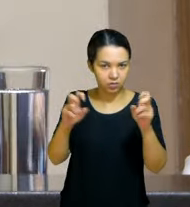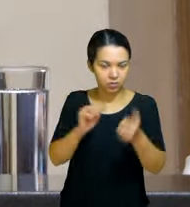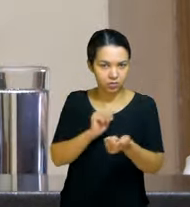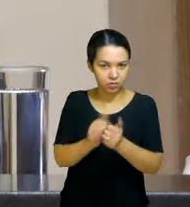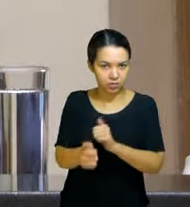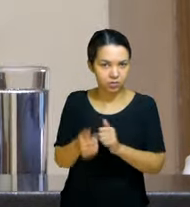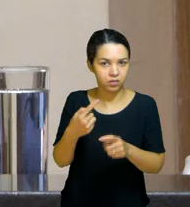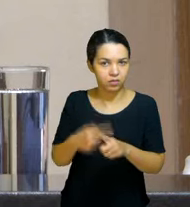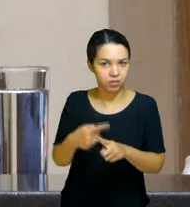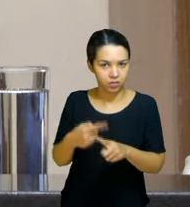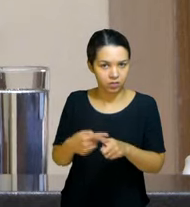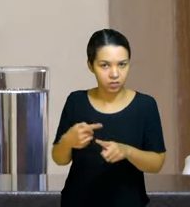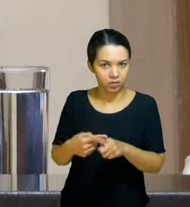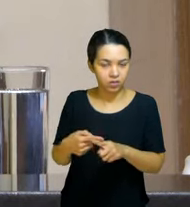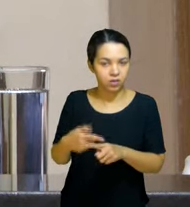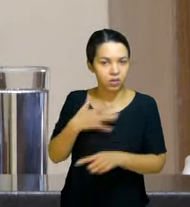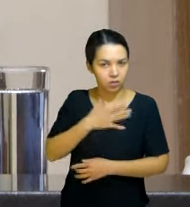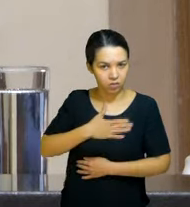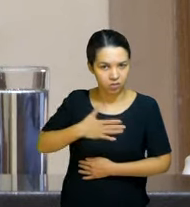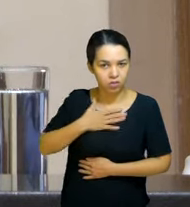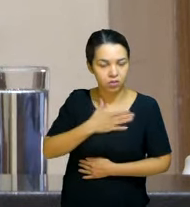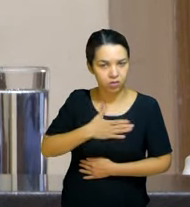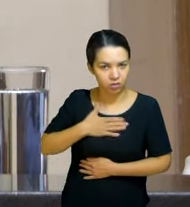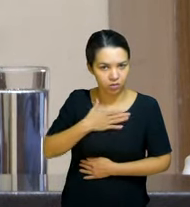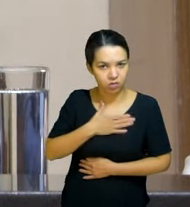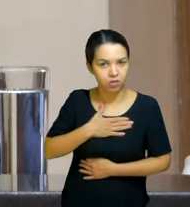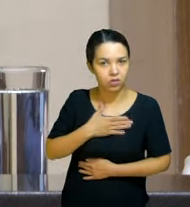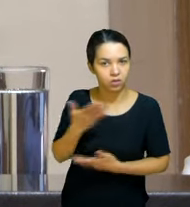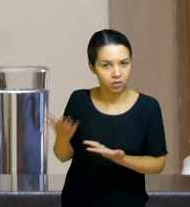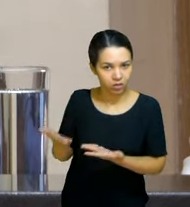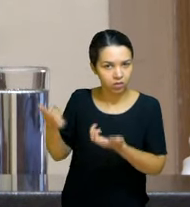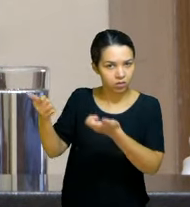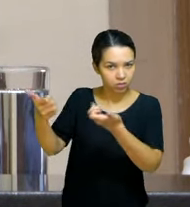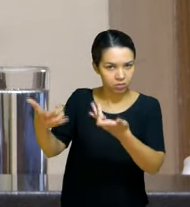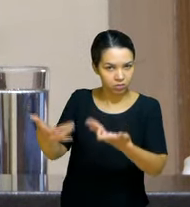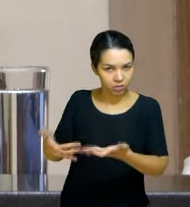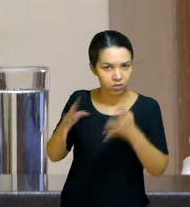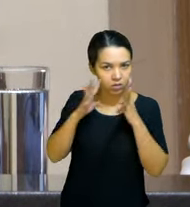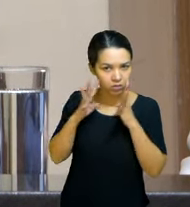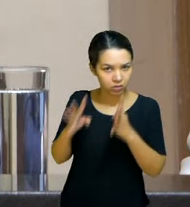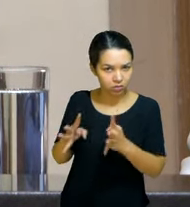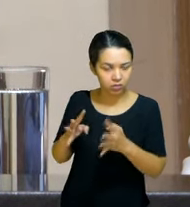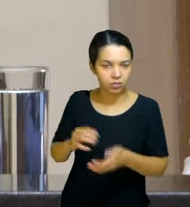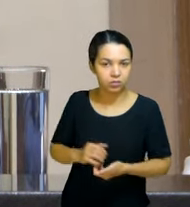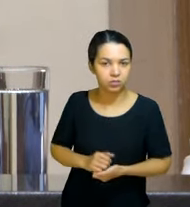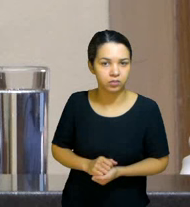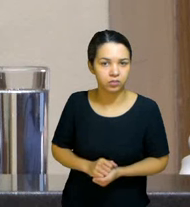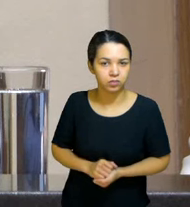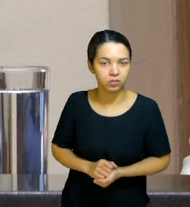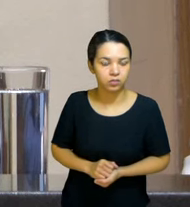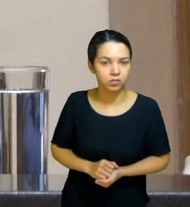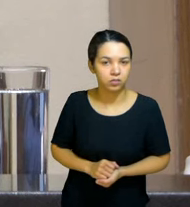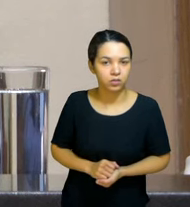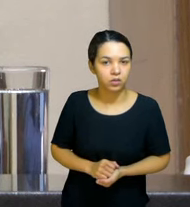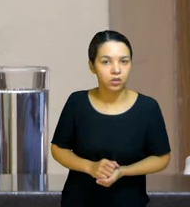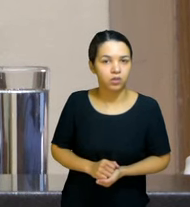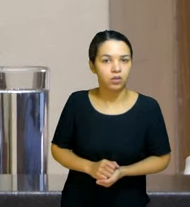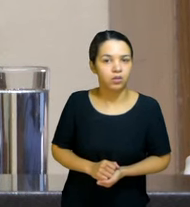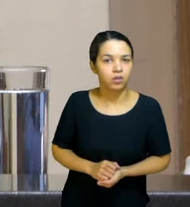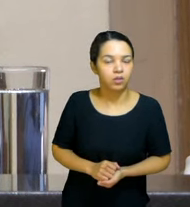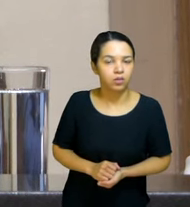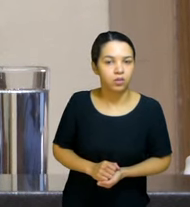tem. Eu gostei muito da fala do deputado Mário Mota e escutei atentamente o relato